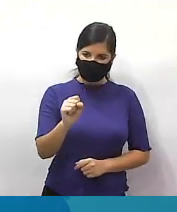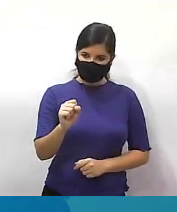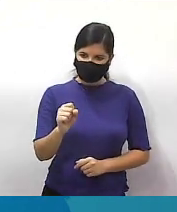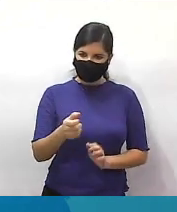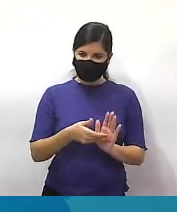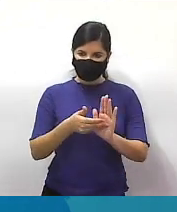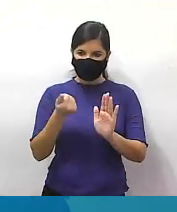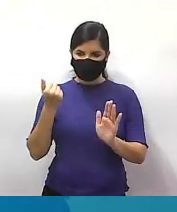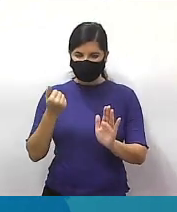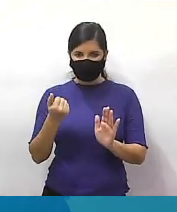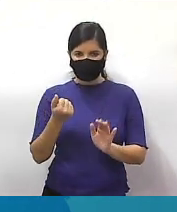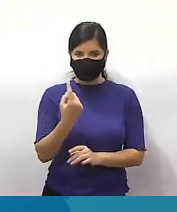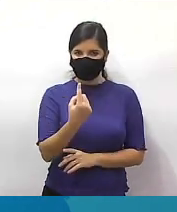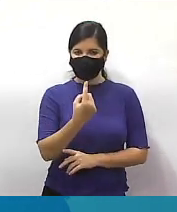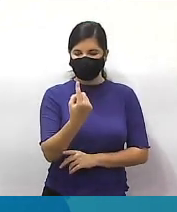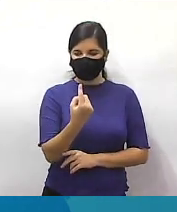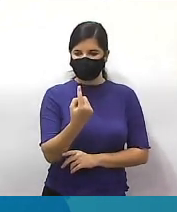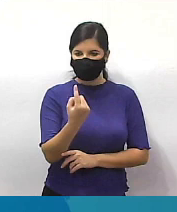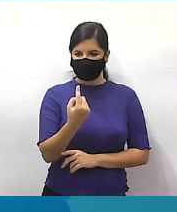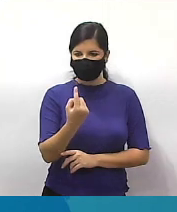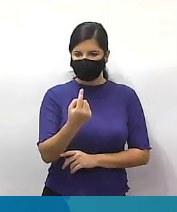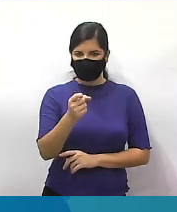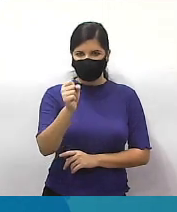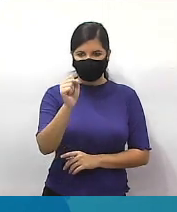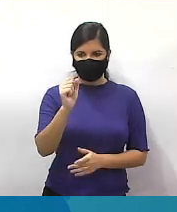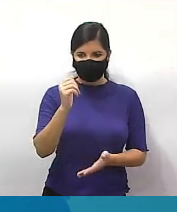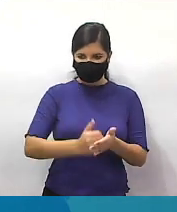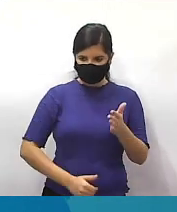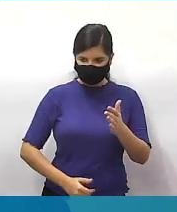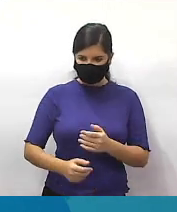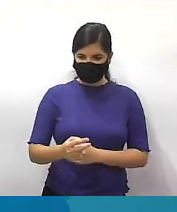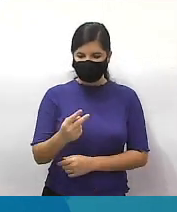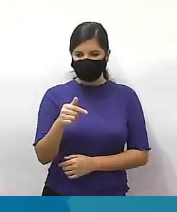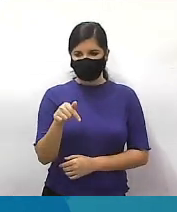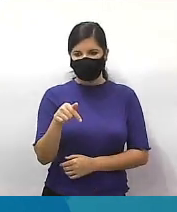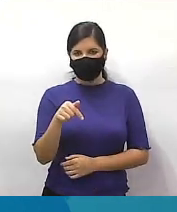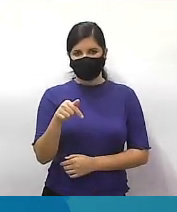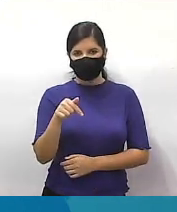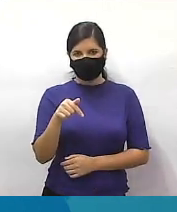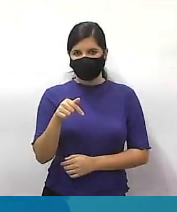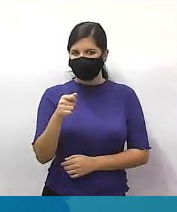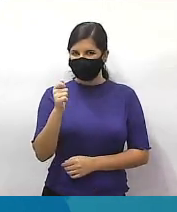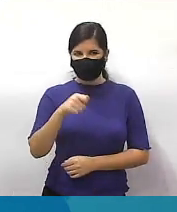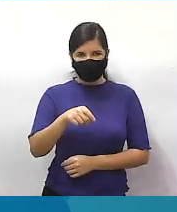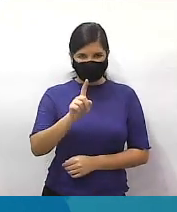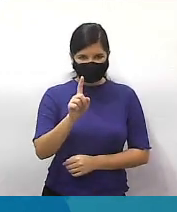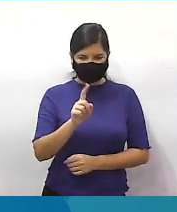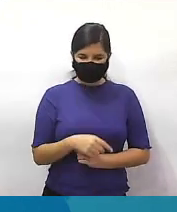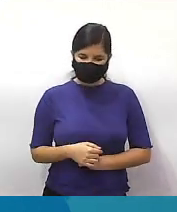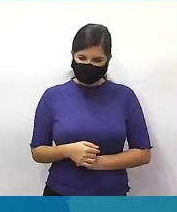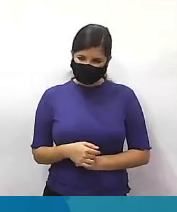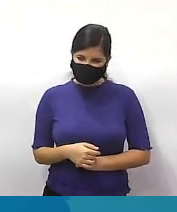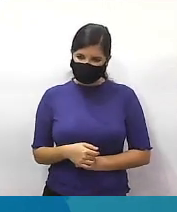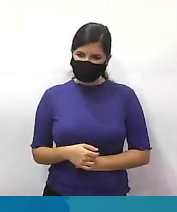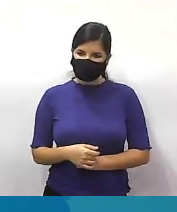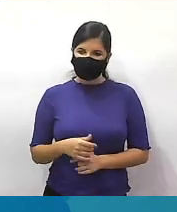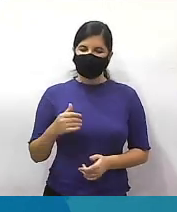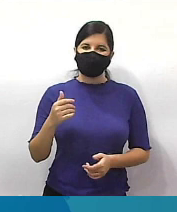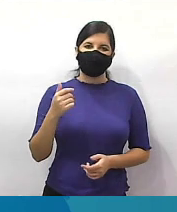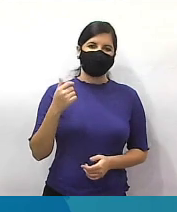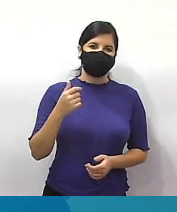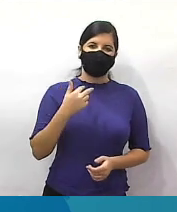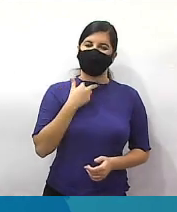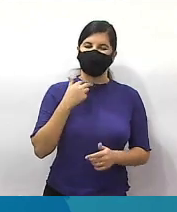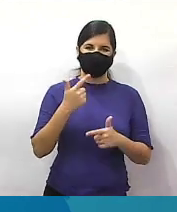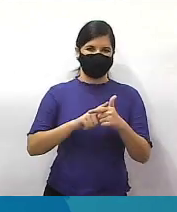2.328. Se eu tirar 1 desse 8 aí, eu vou ficar com 7. Não dá para ser divisível por 5, tá bom? Deu para